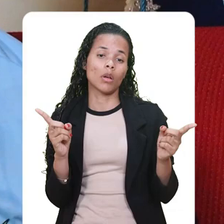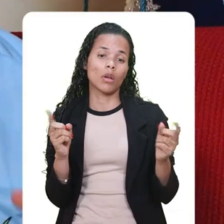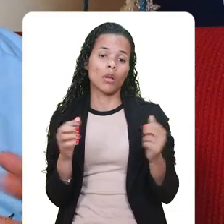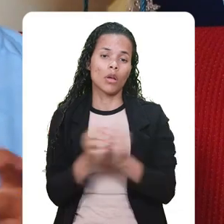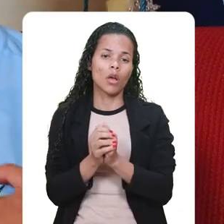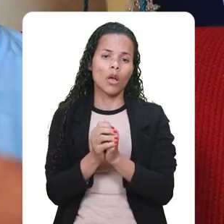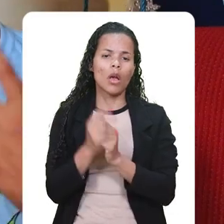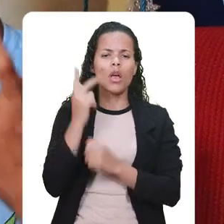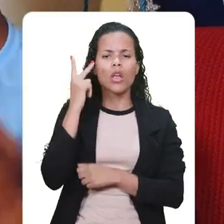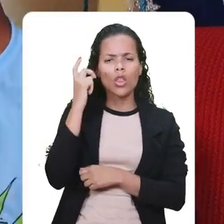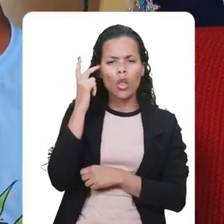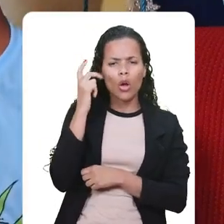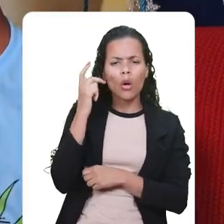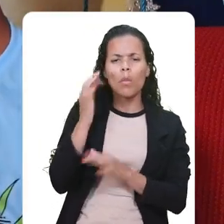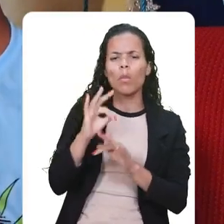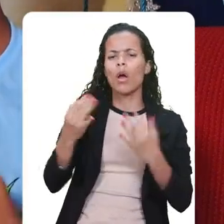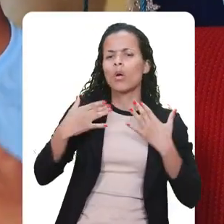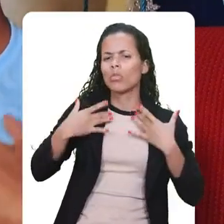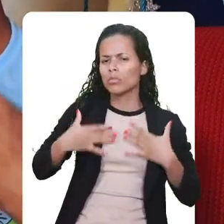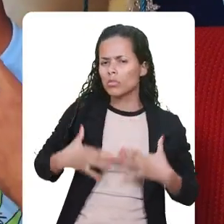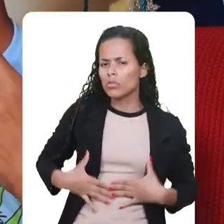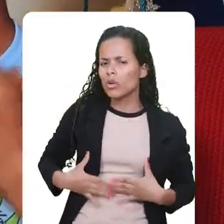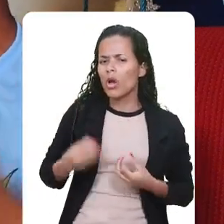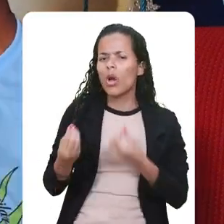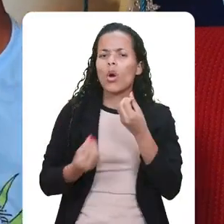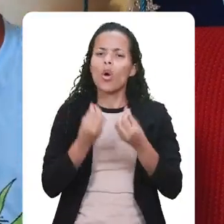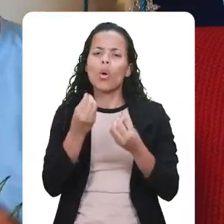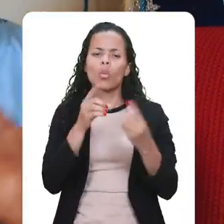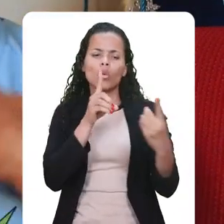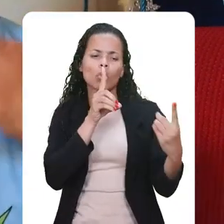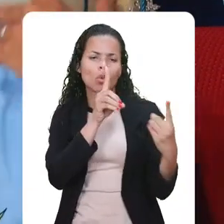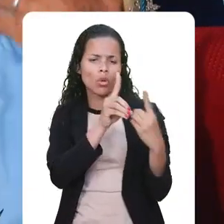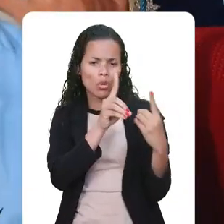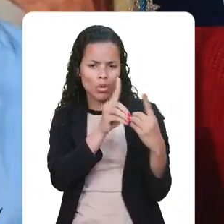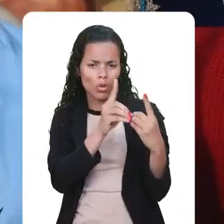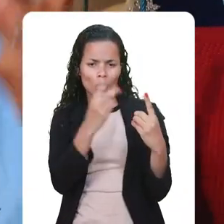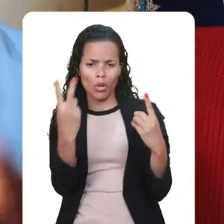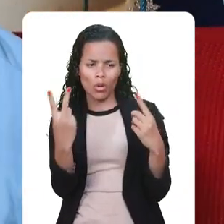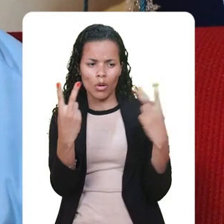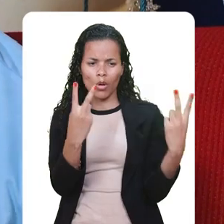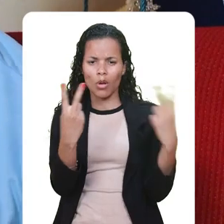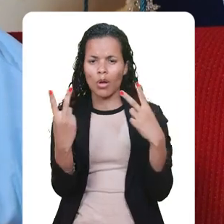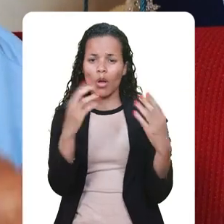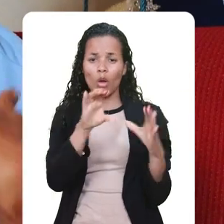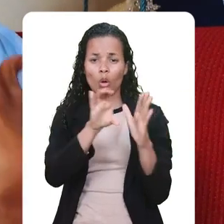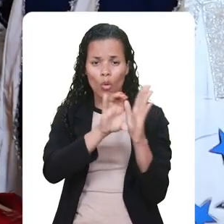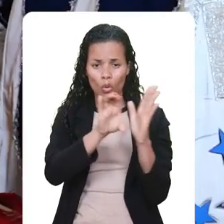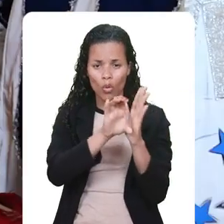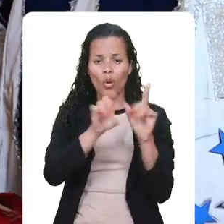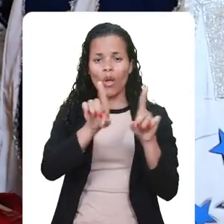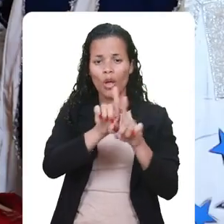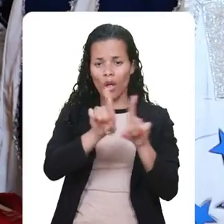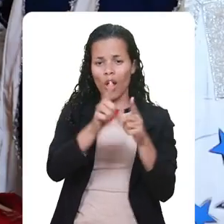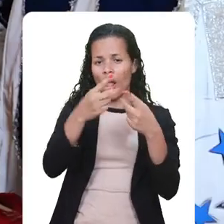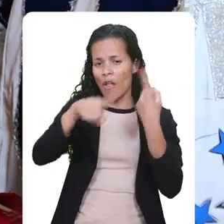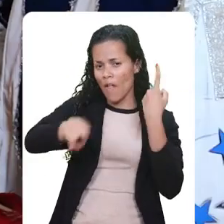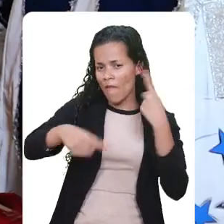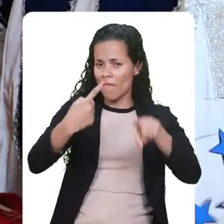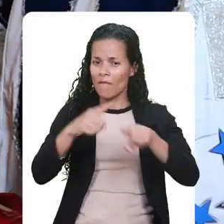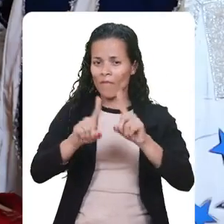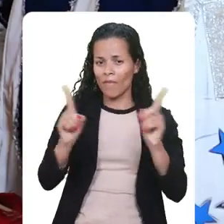é mais dessa questão de quando se tem um encontro, quando se tem um concurso. Essa rivalidade, digamos